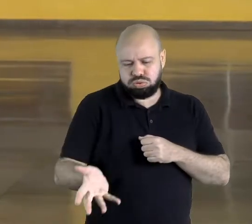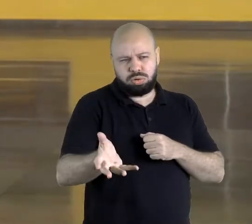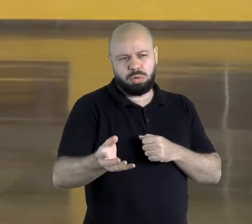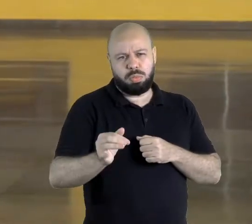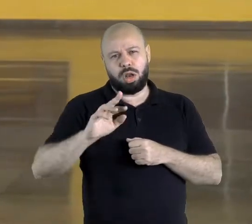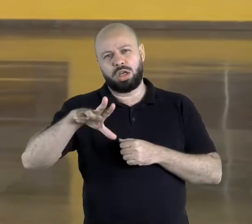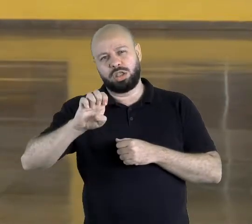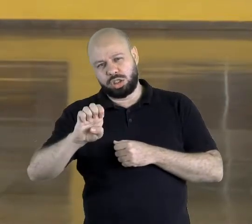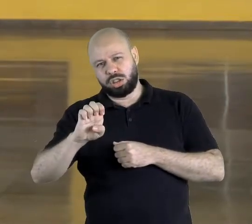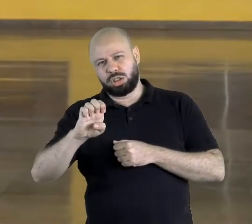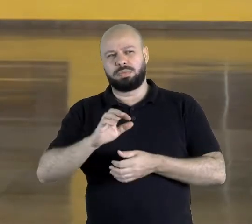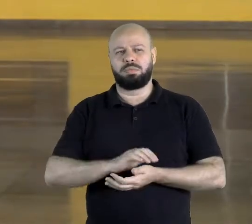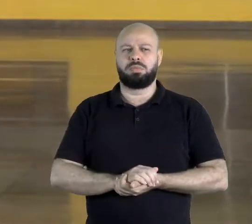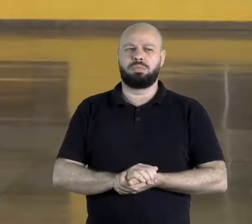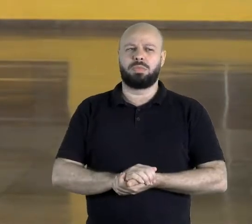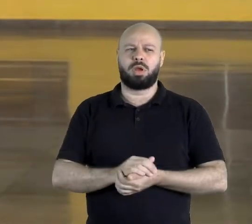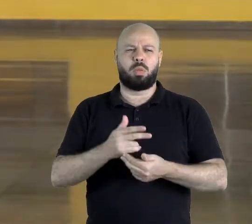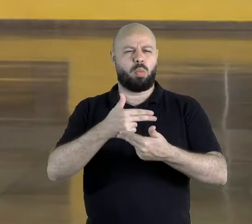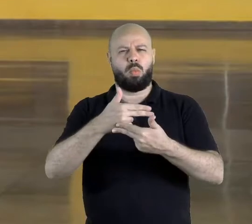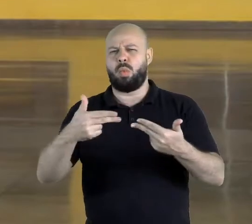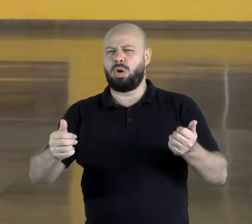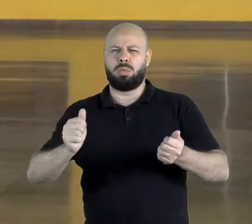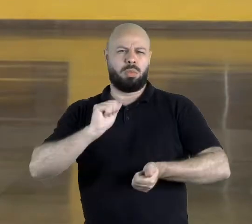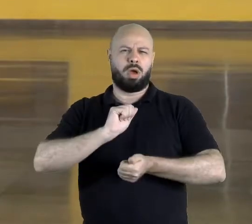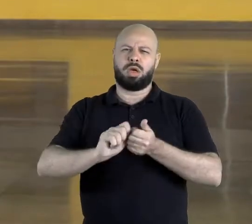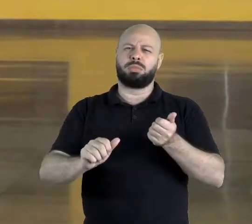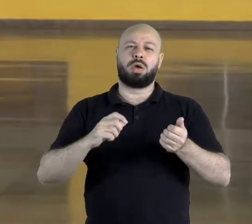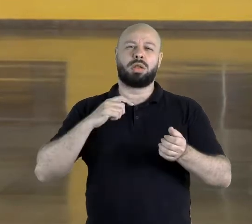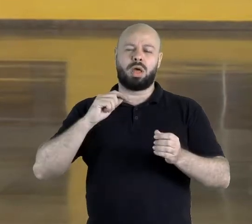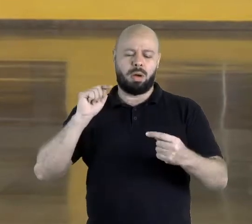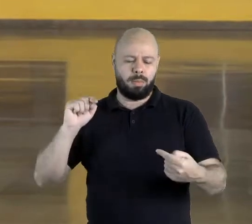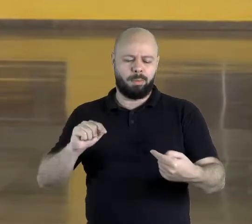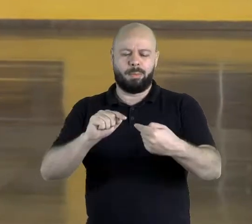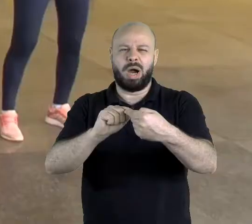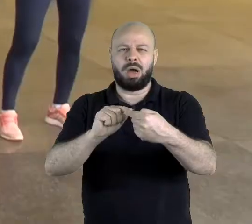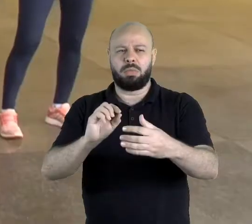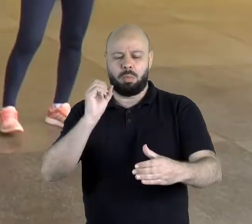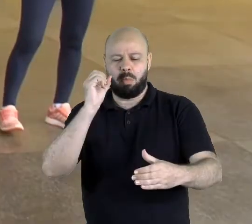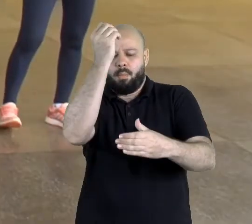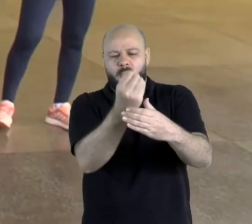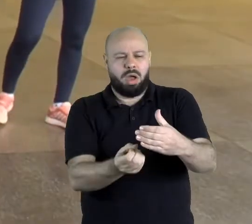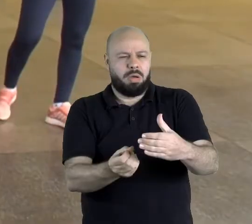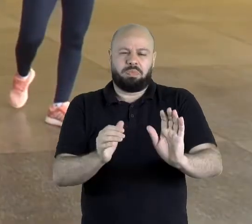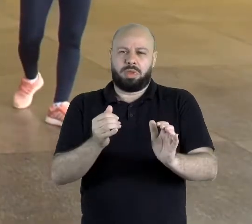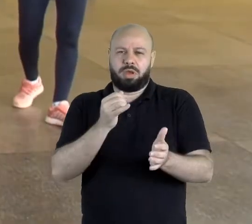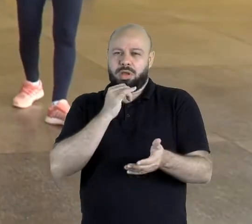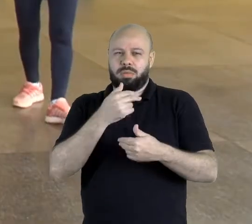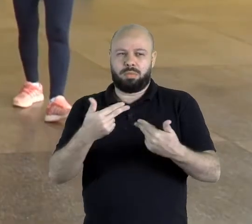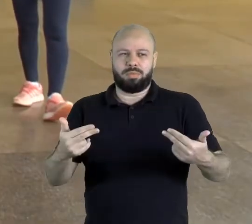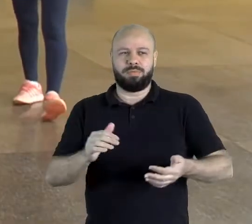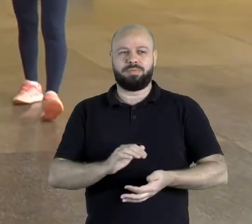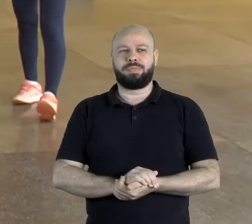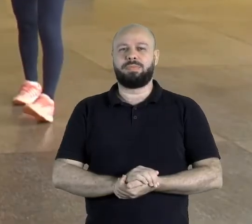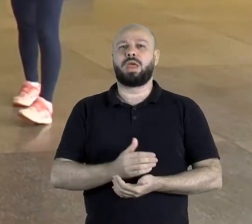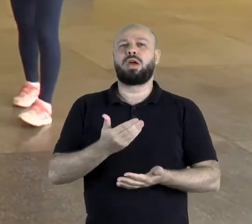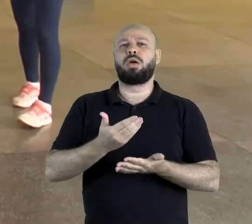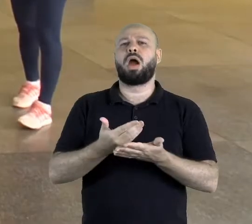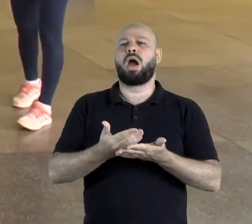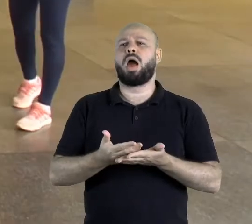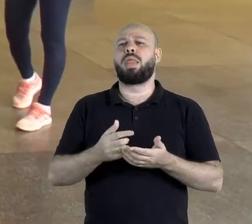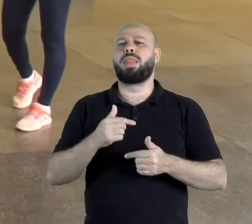entre outros esportes que tem que acertar o alvo, certo? A nossa aula vai trabalhar